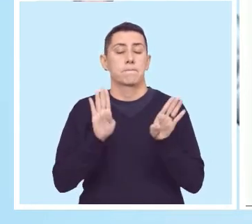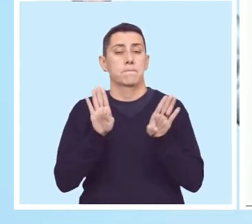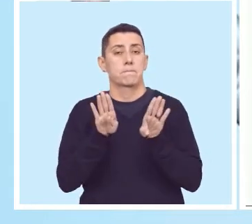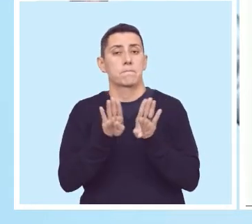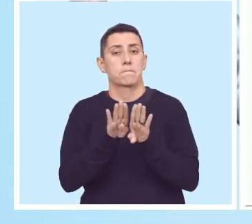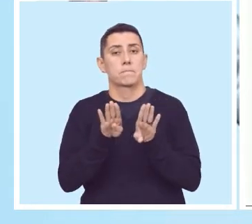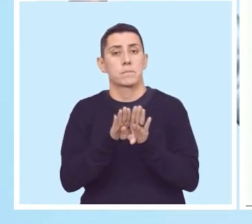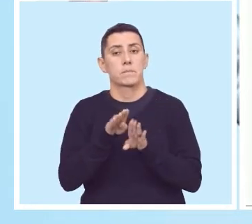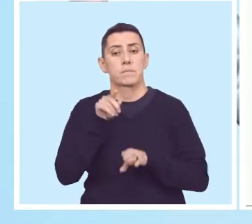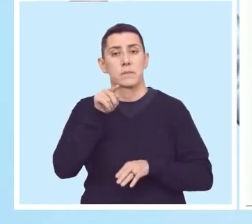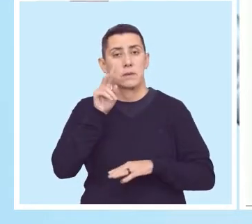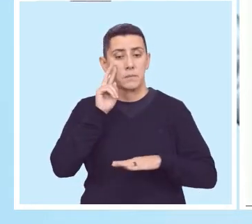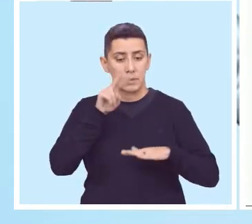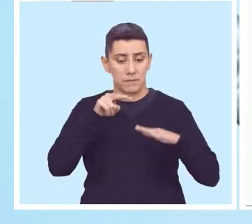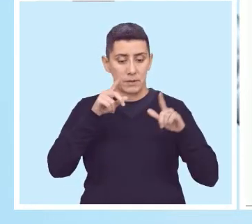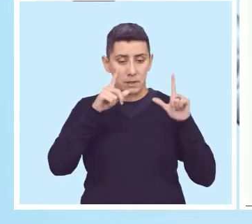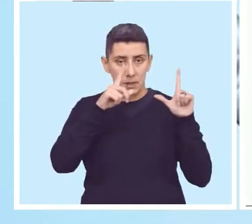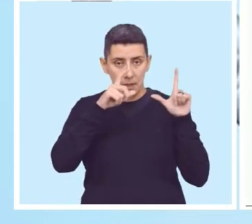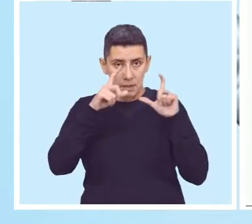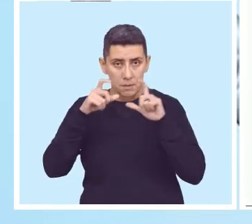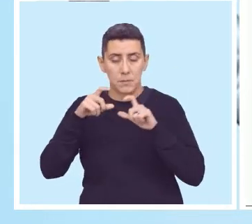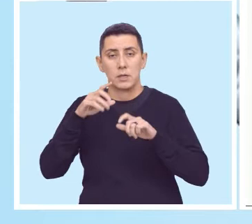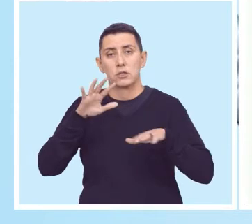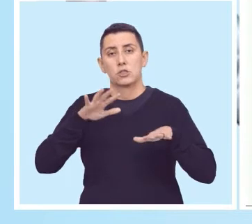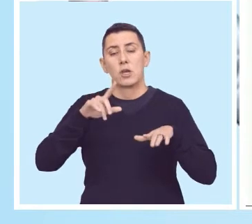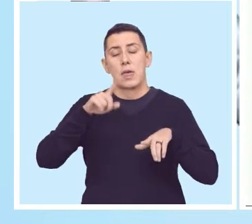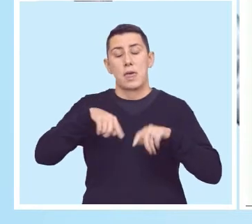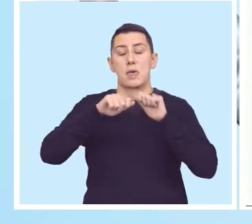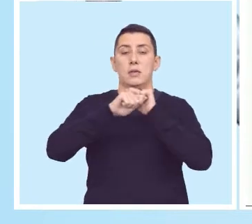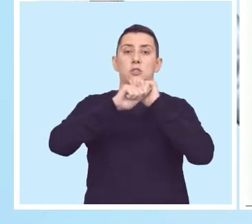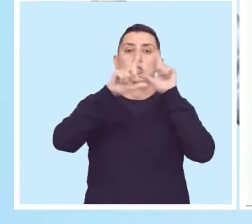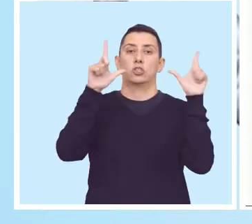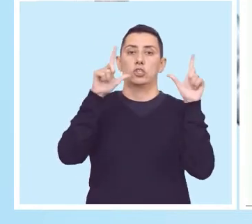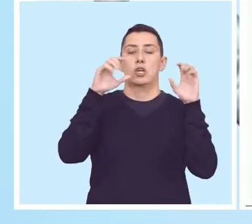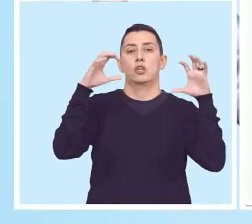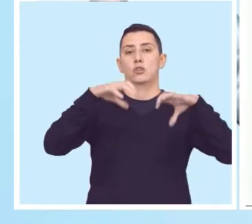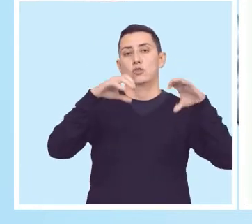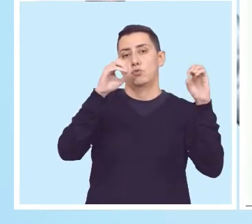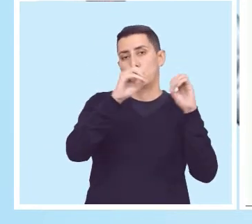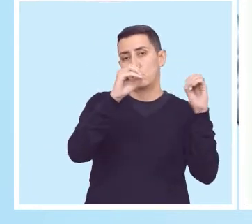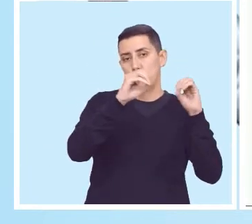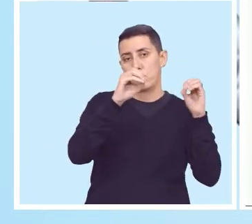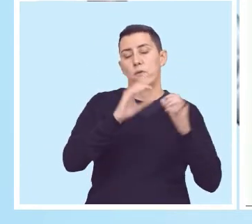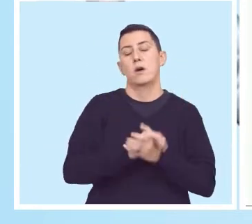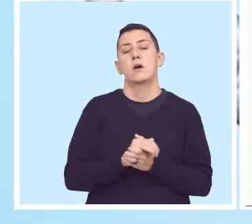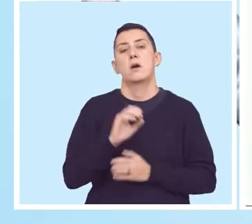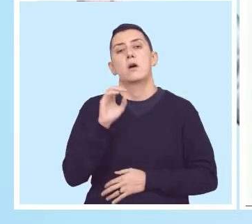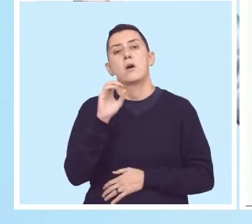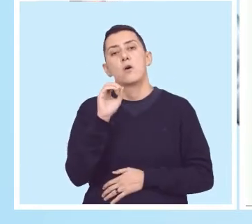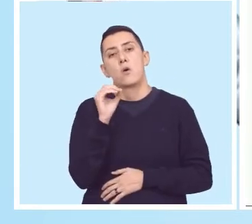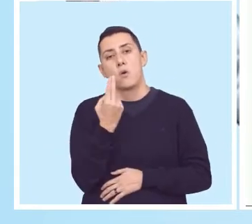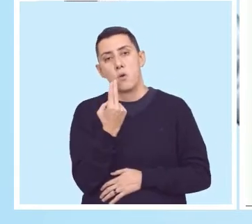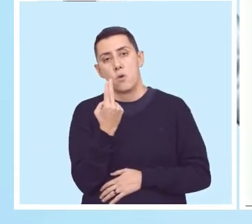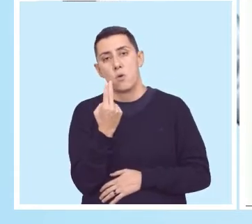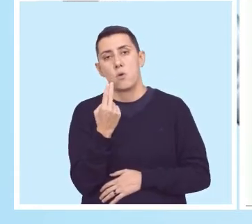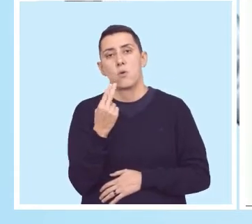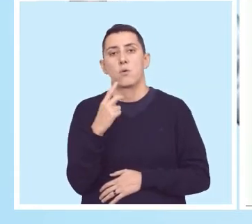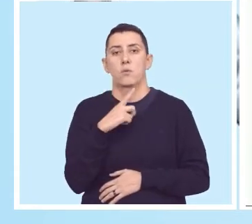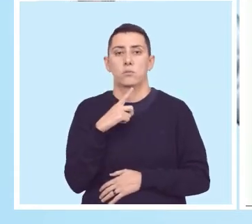as imagens também foram capturadas em períodos diurnos, sem chuva ou com a presença de